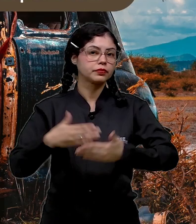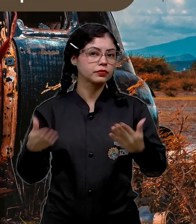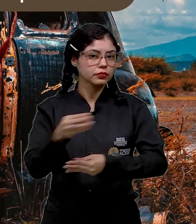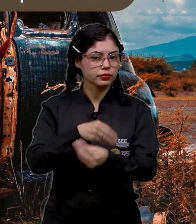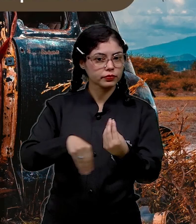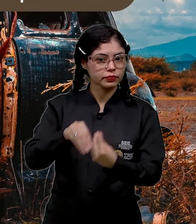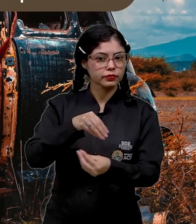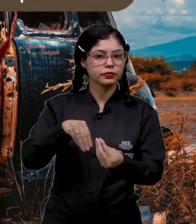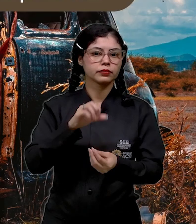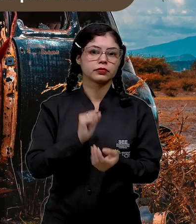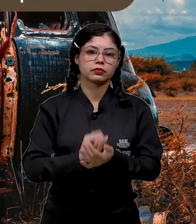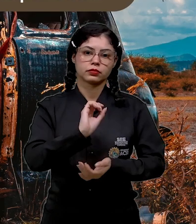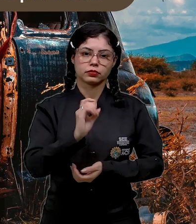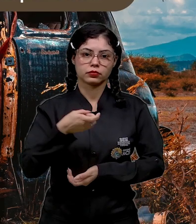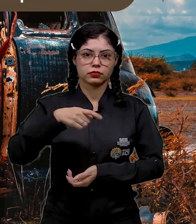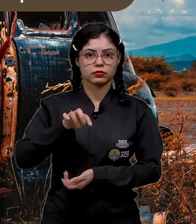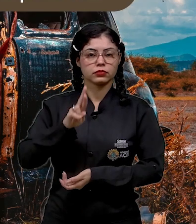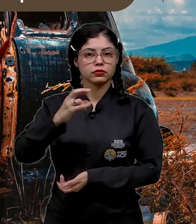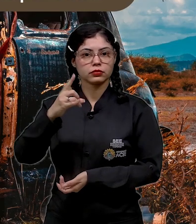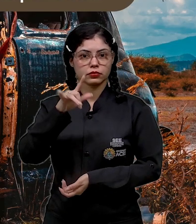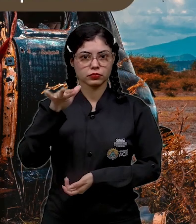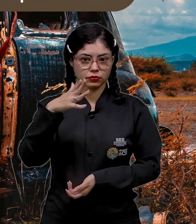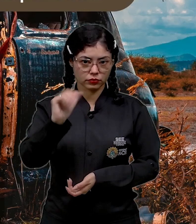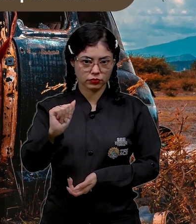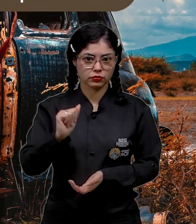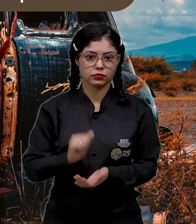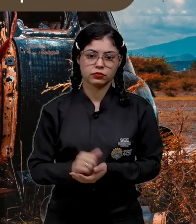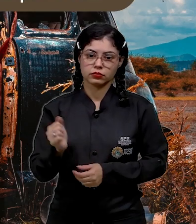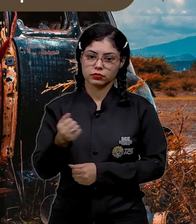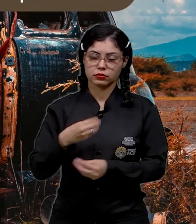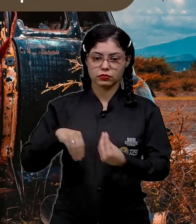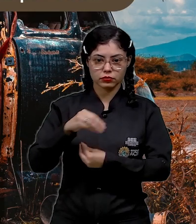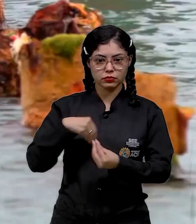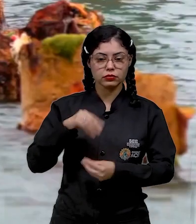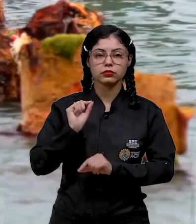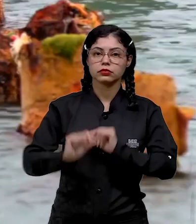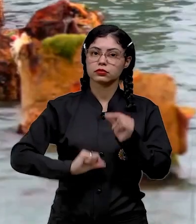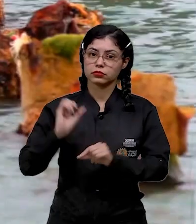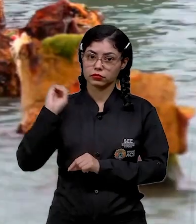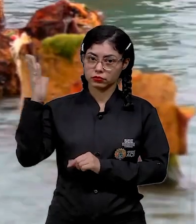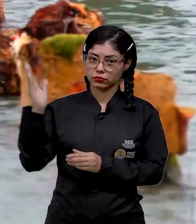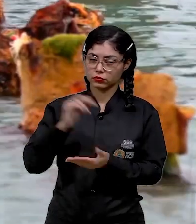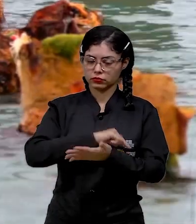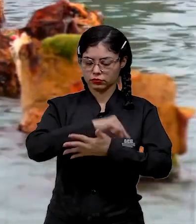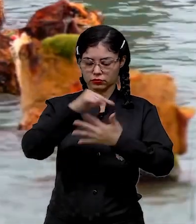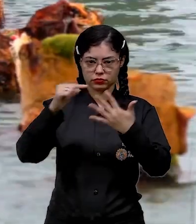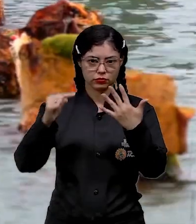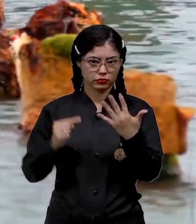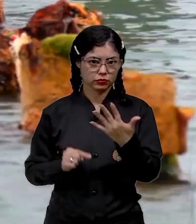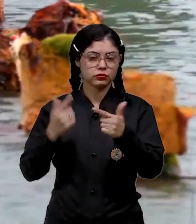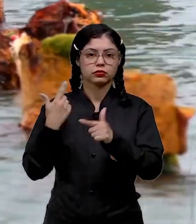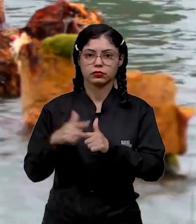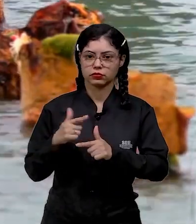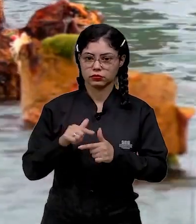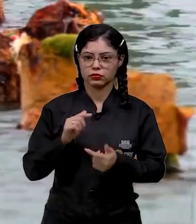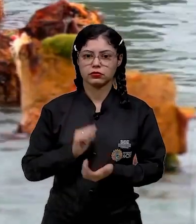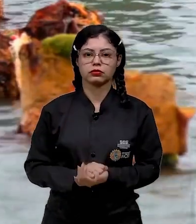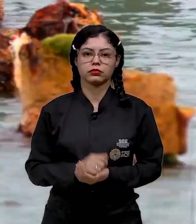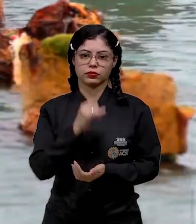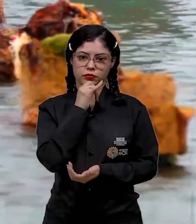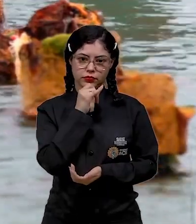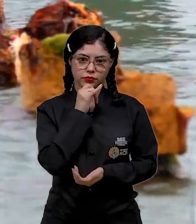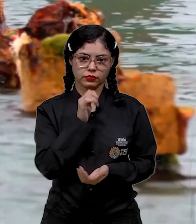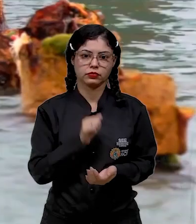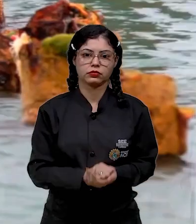de oxidação. E aí, gente, a reação de oxidação ela ocorre em diversas situações. Por exemplo, ali